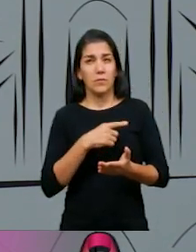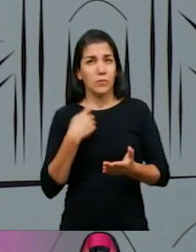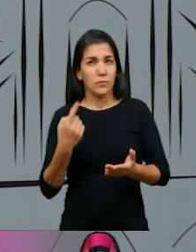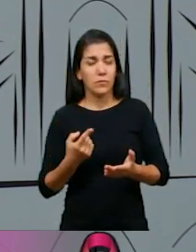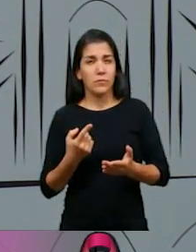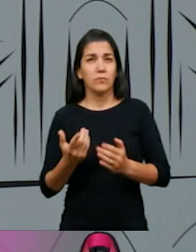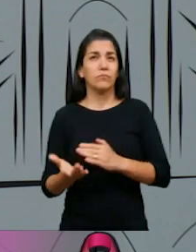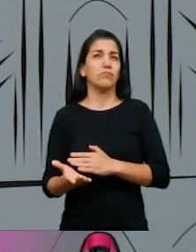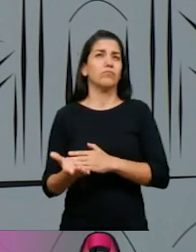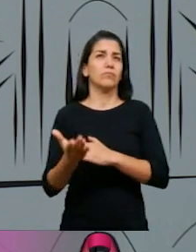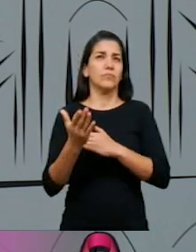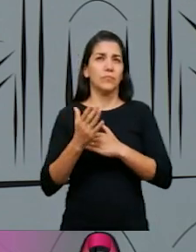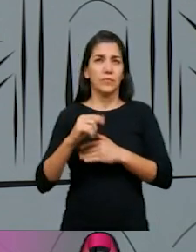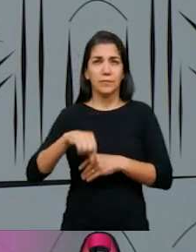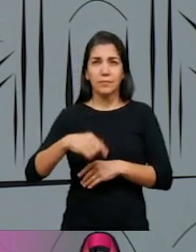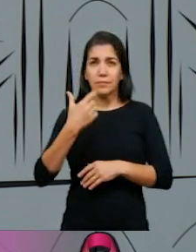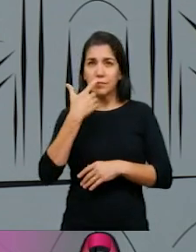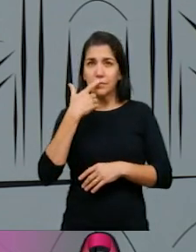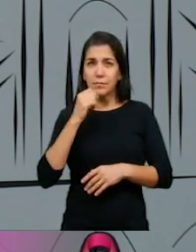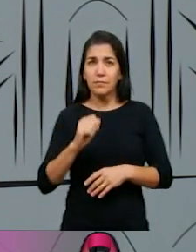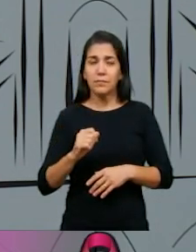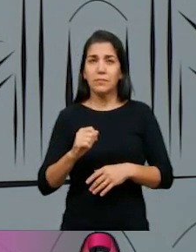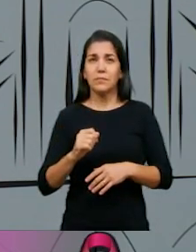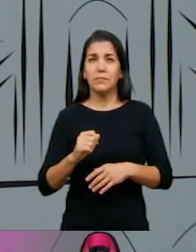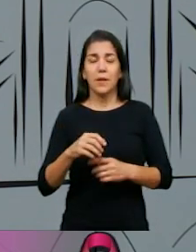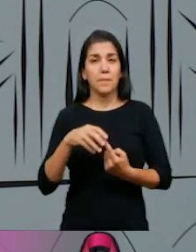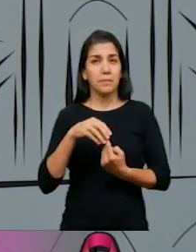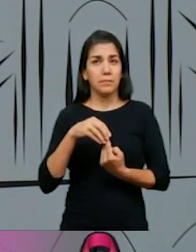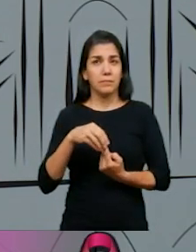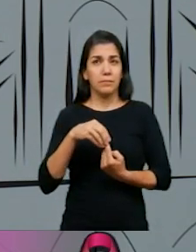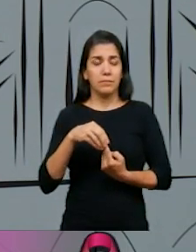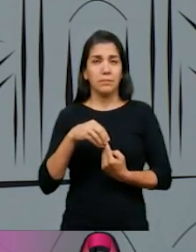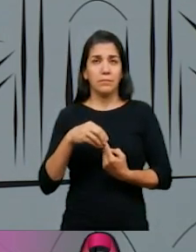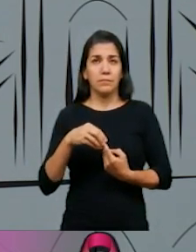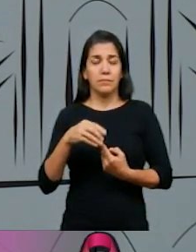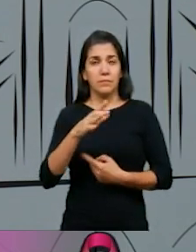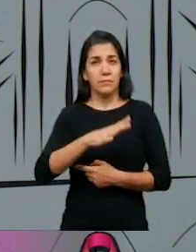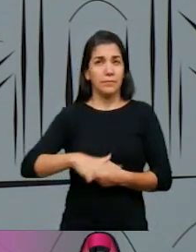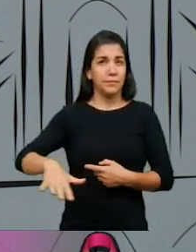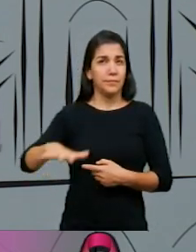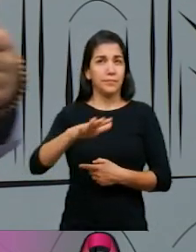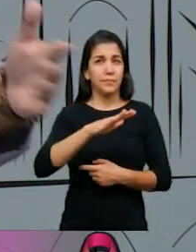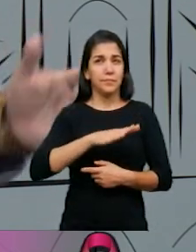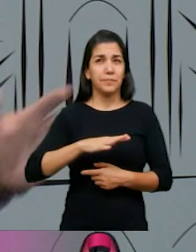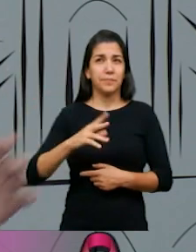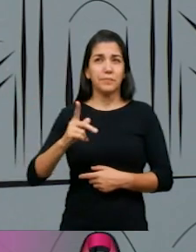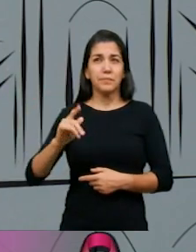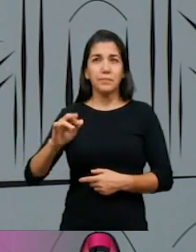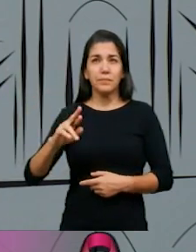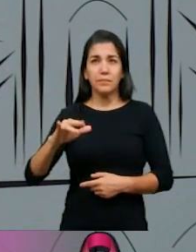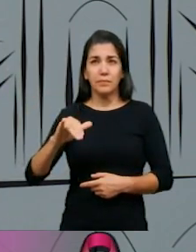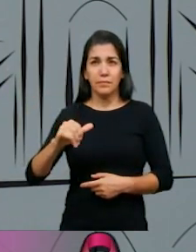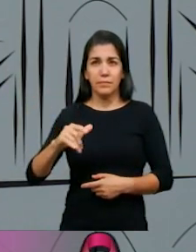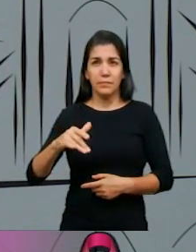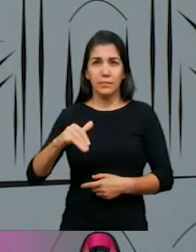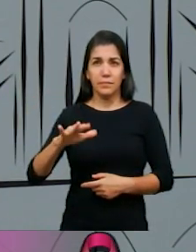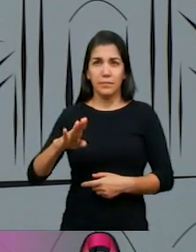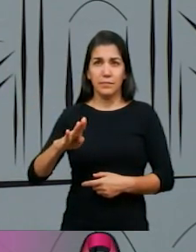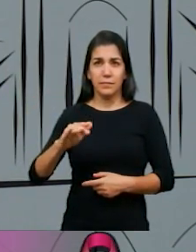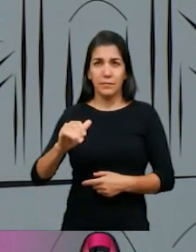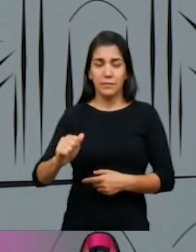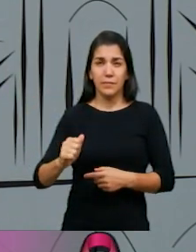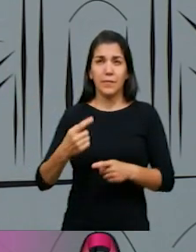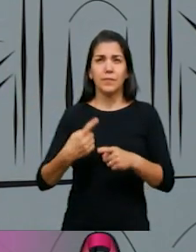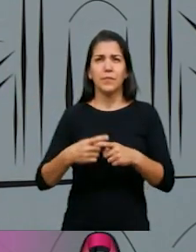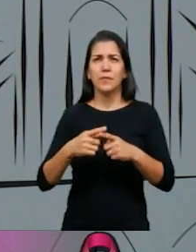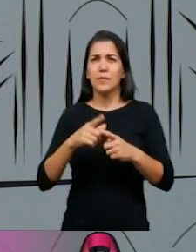soluções não só para Araçatuba, mas principalmente na região de Piracicaba, onde o rio Tietê está